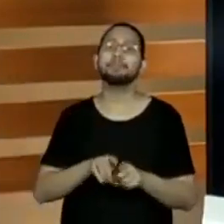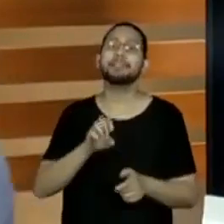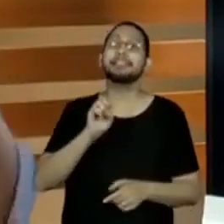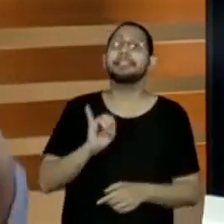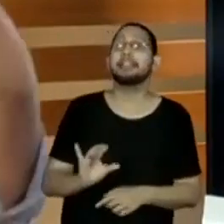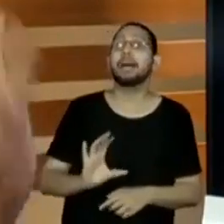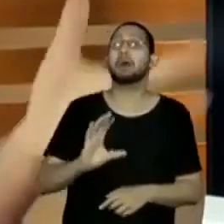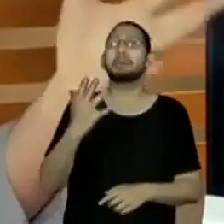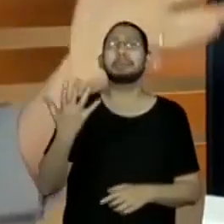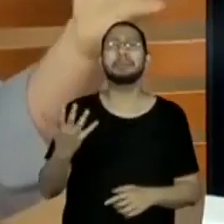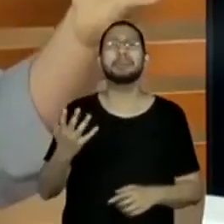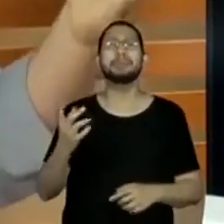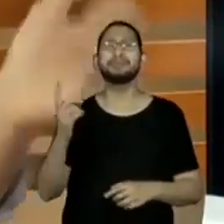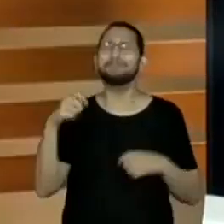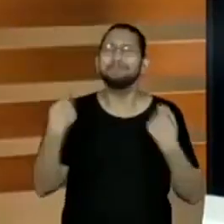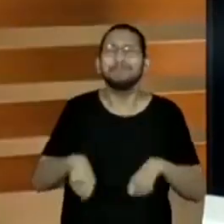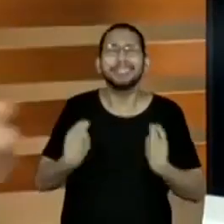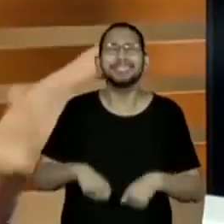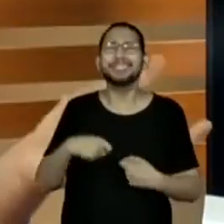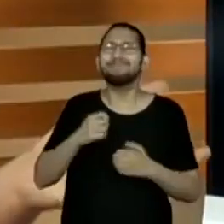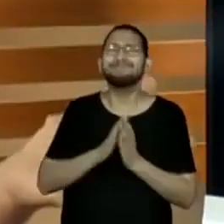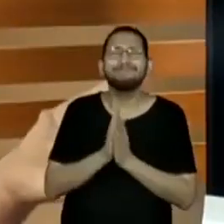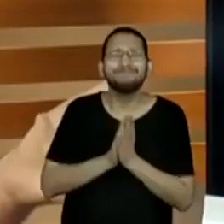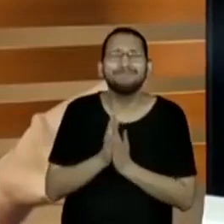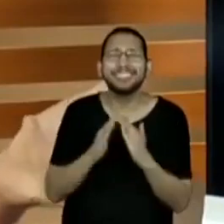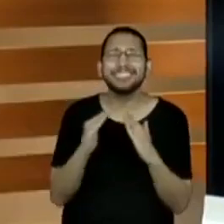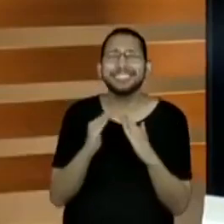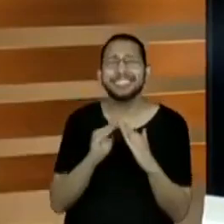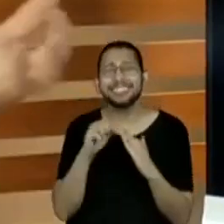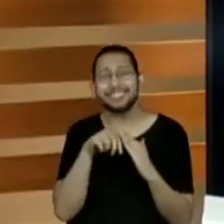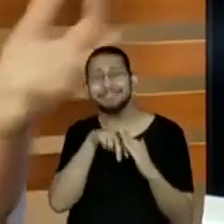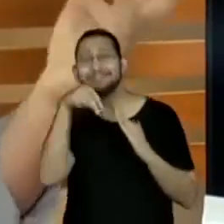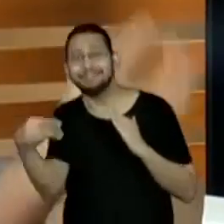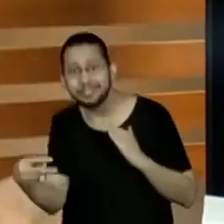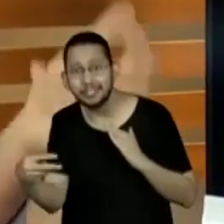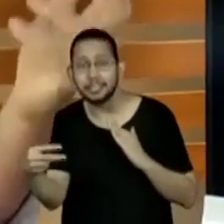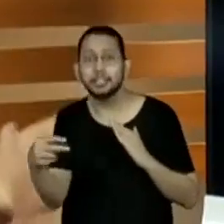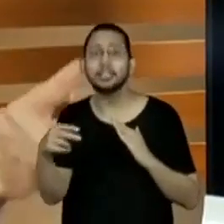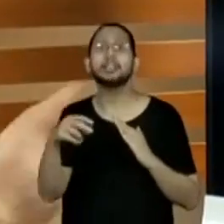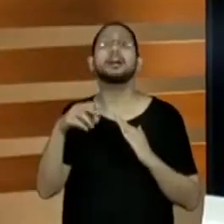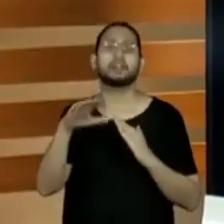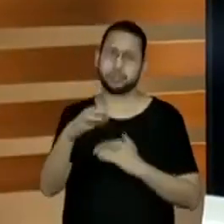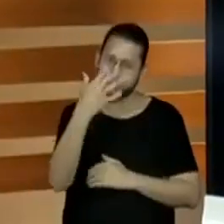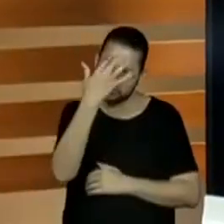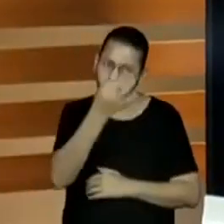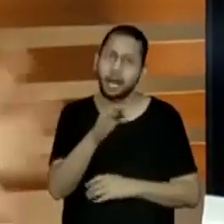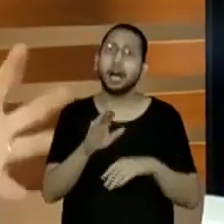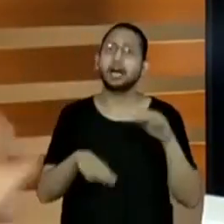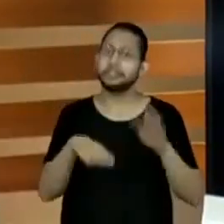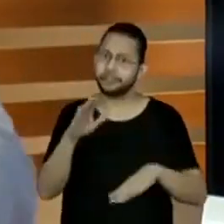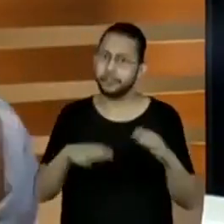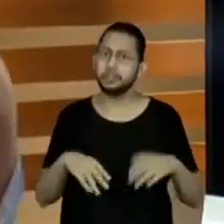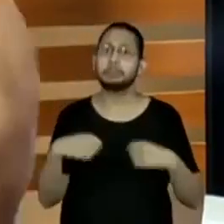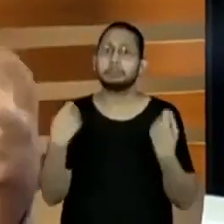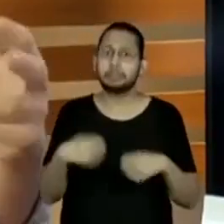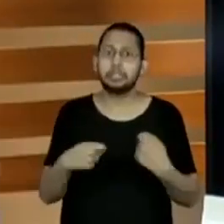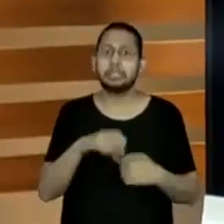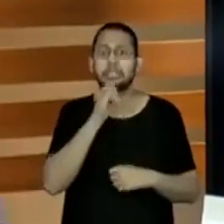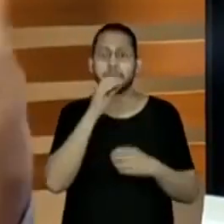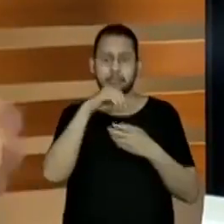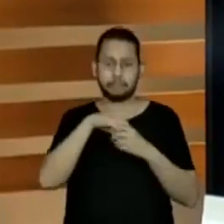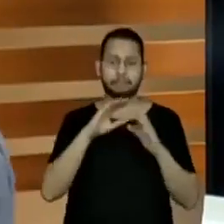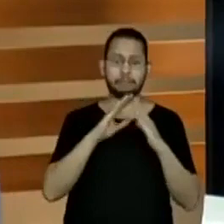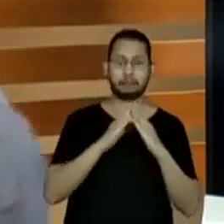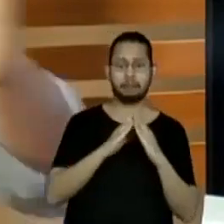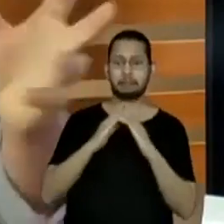ser super necessário você ter que sair de casa, e a gente super compreende, afinal a dinâmica de cada família, de